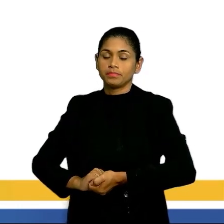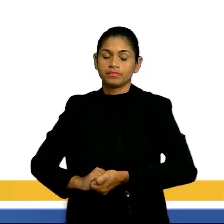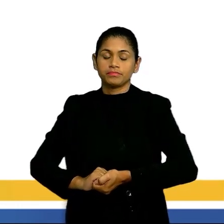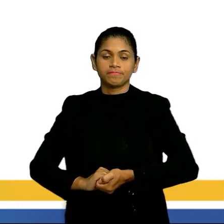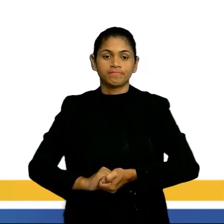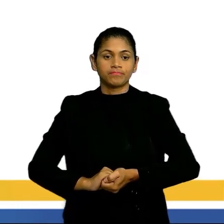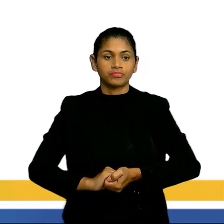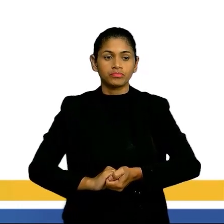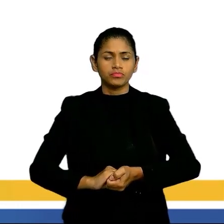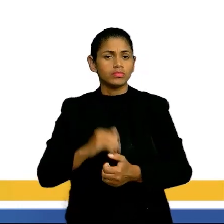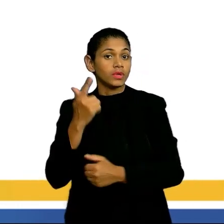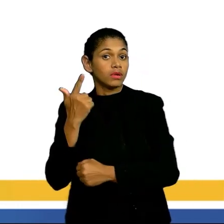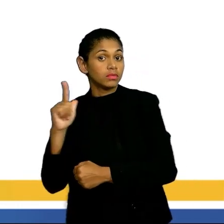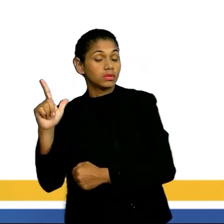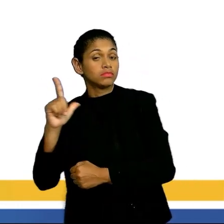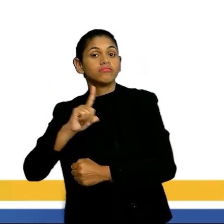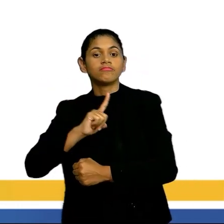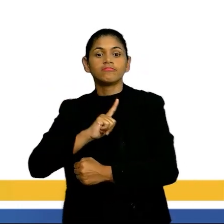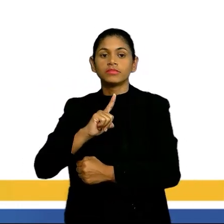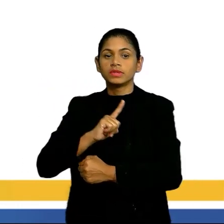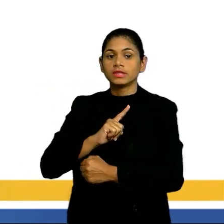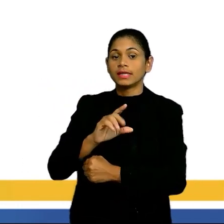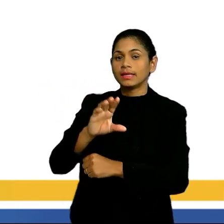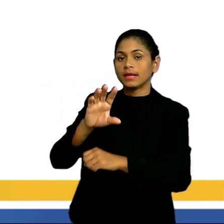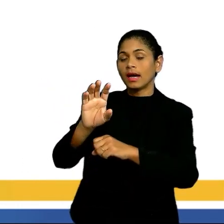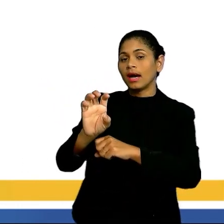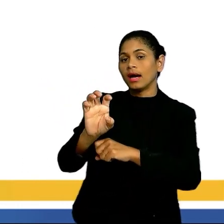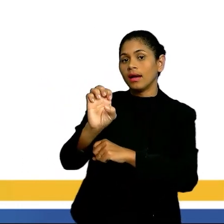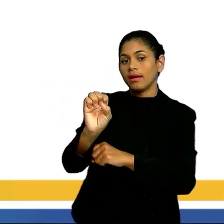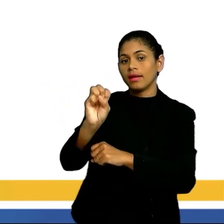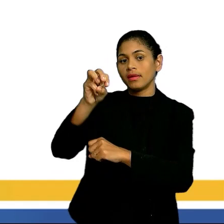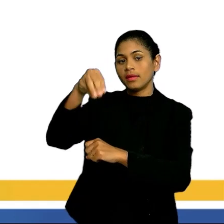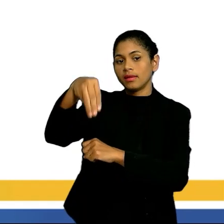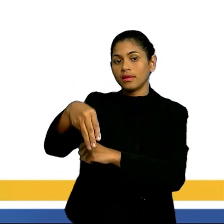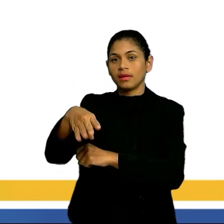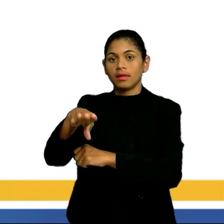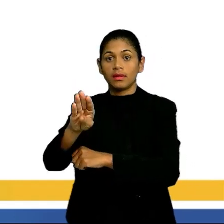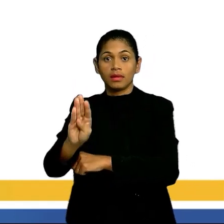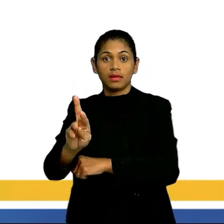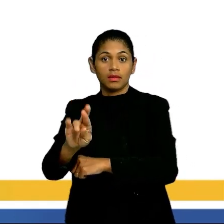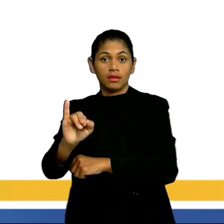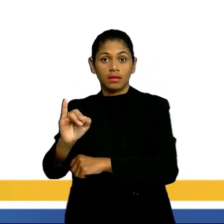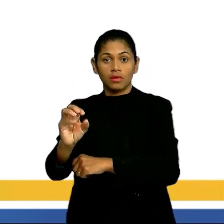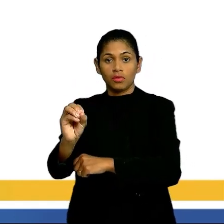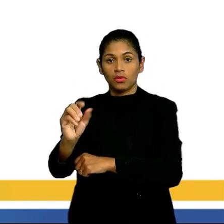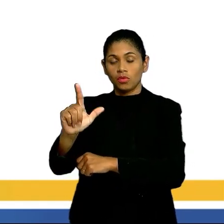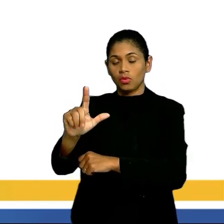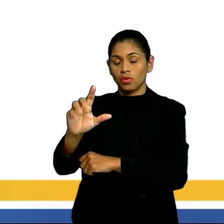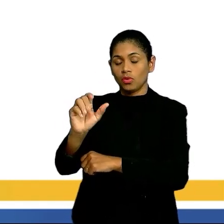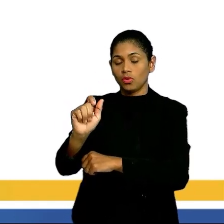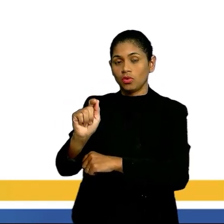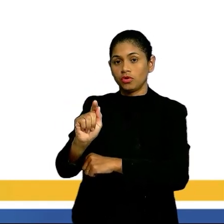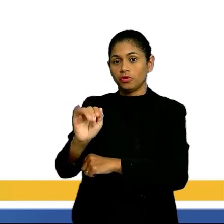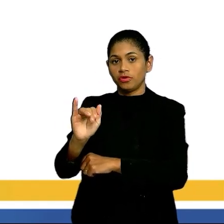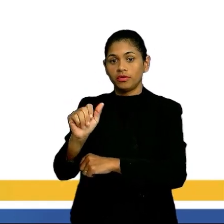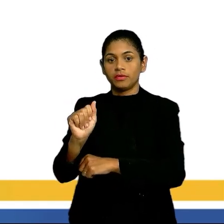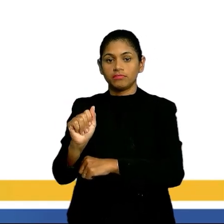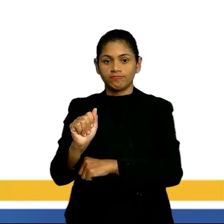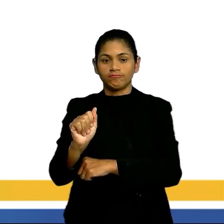No caso do outro, temos a embriologia comparada. Ele me fala, pessoal, que